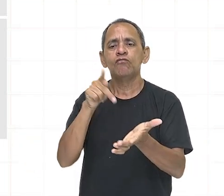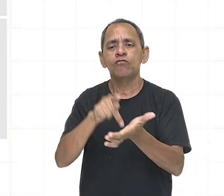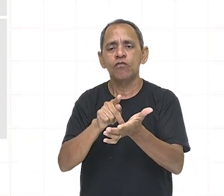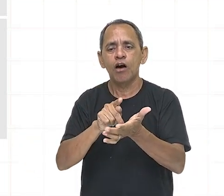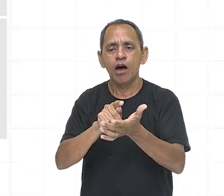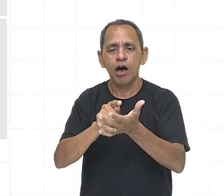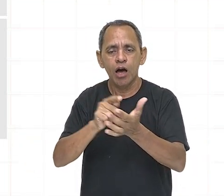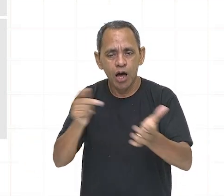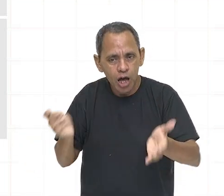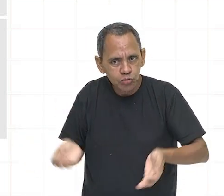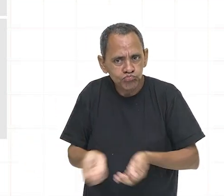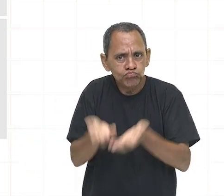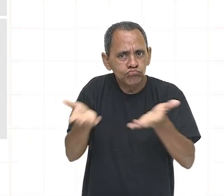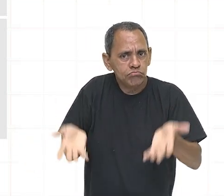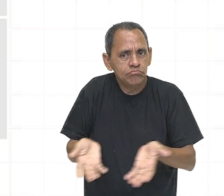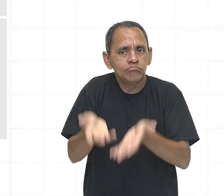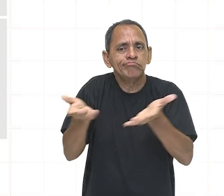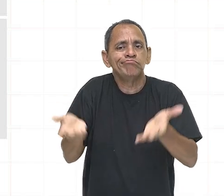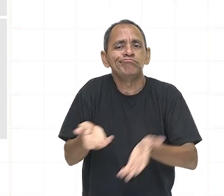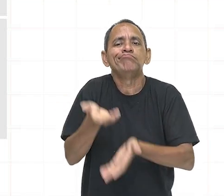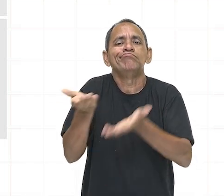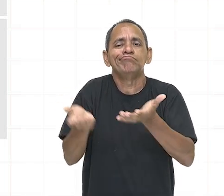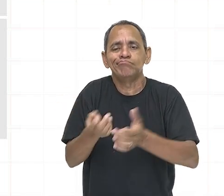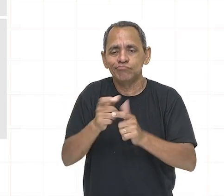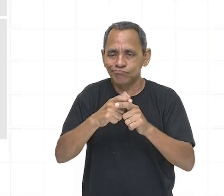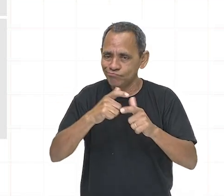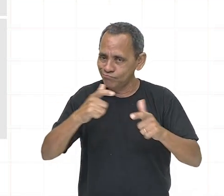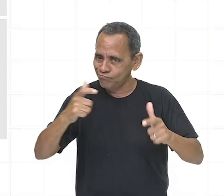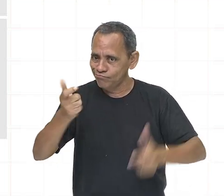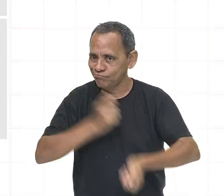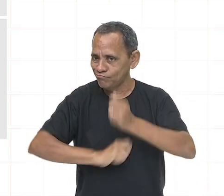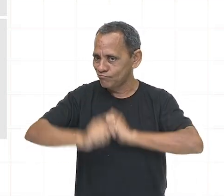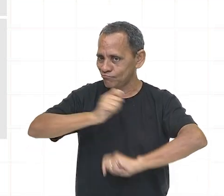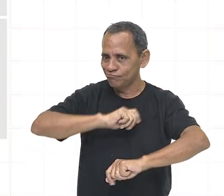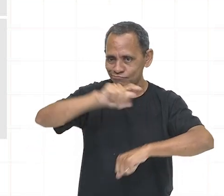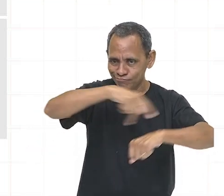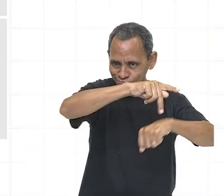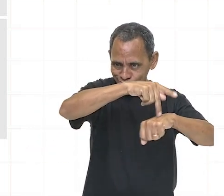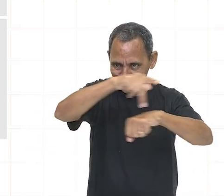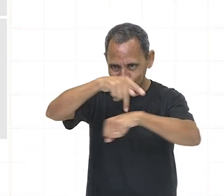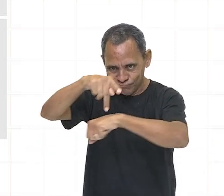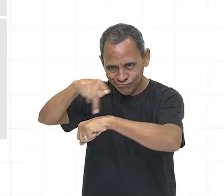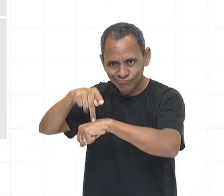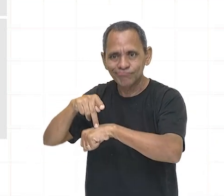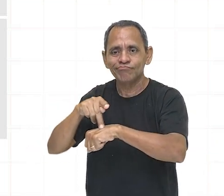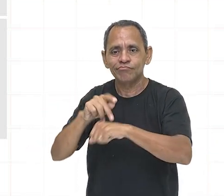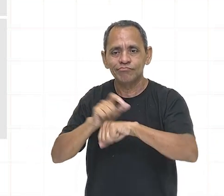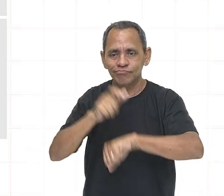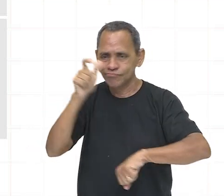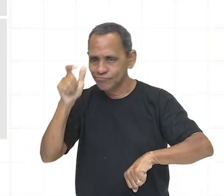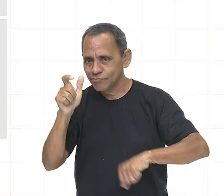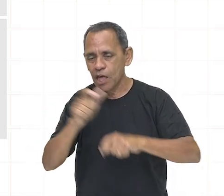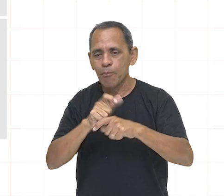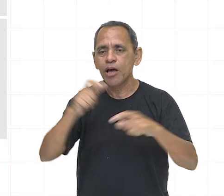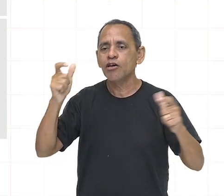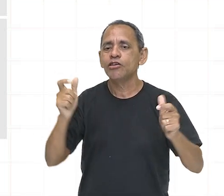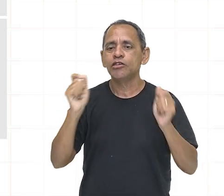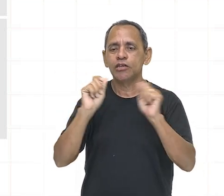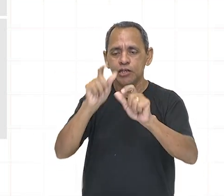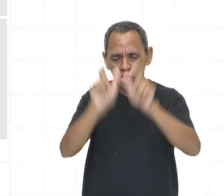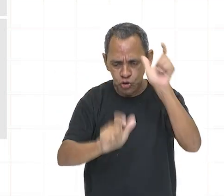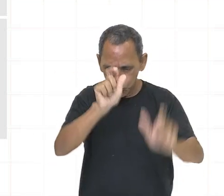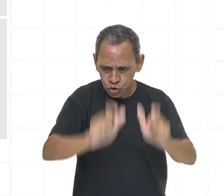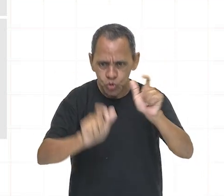aí o crescimento econômico também desses países, onde a maioria das pessoas hoje, gente, elas têm essa flexibilidade também